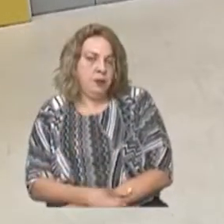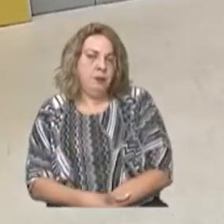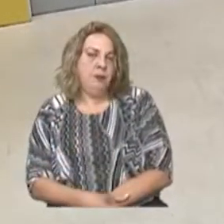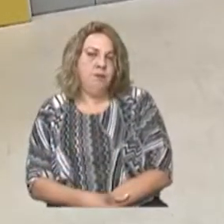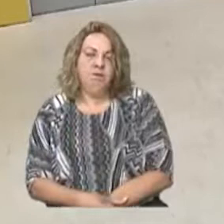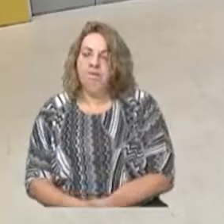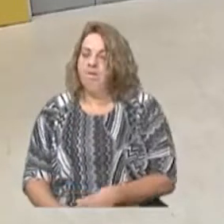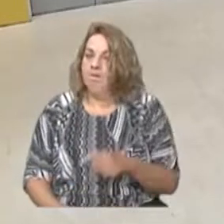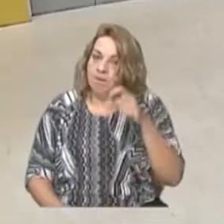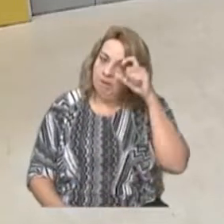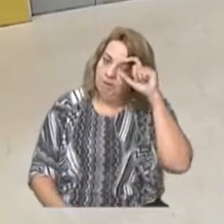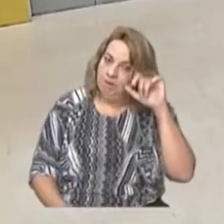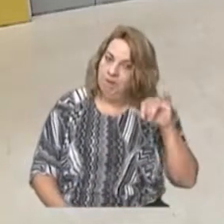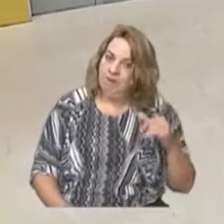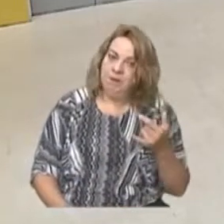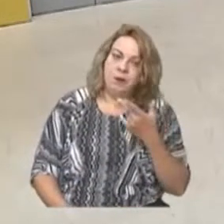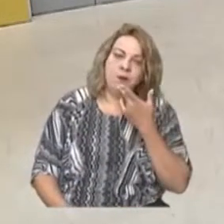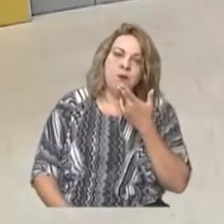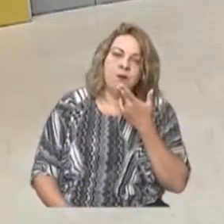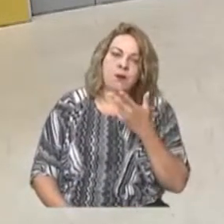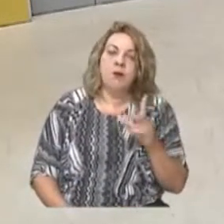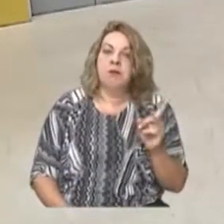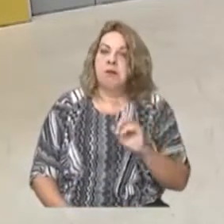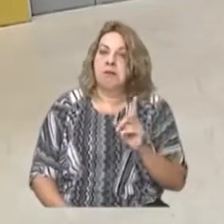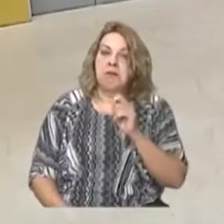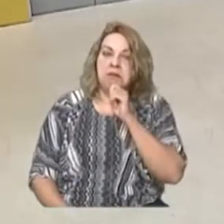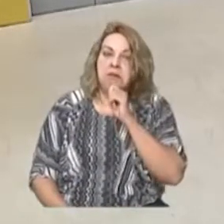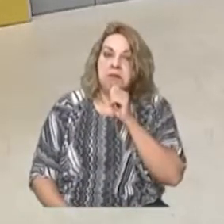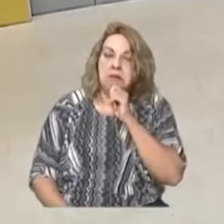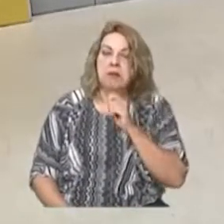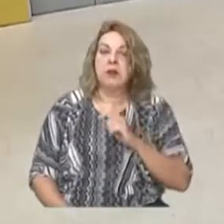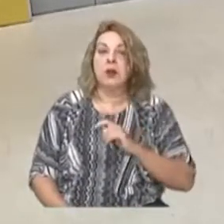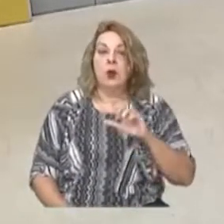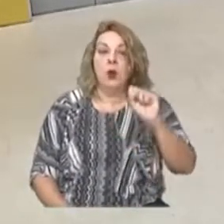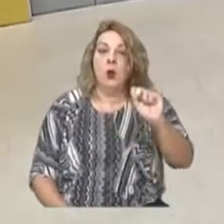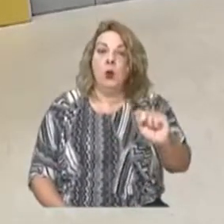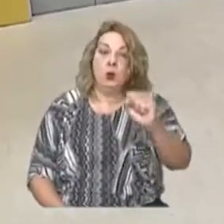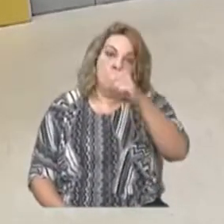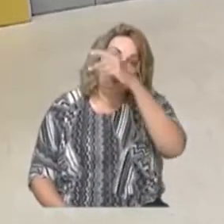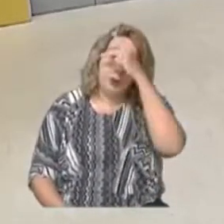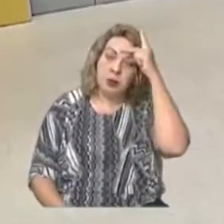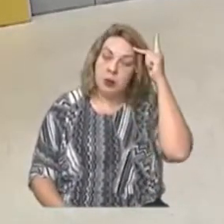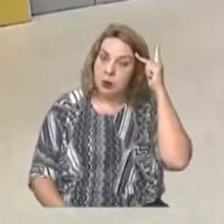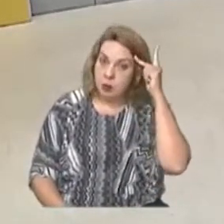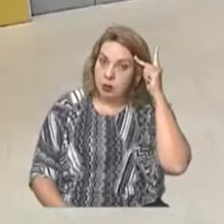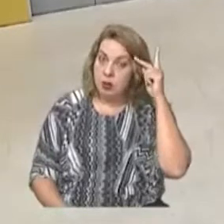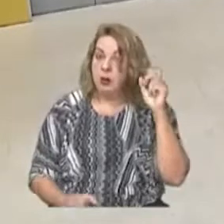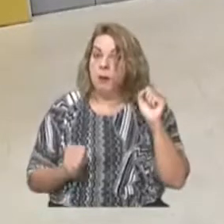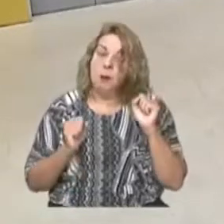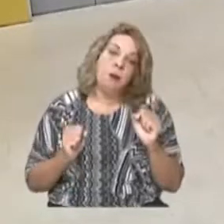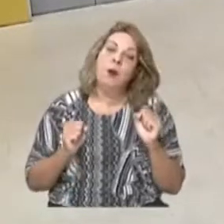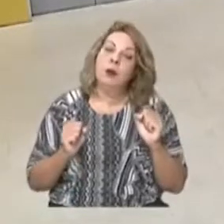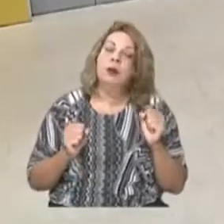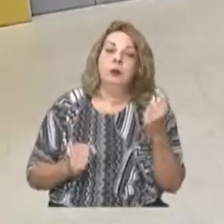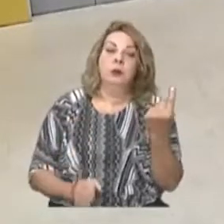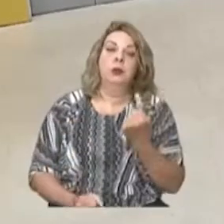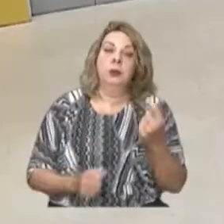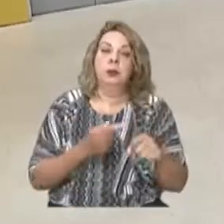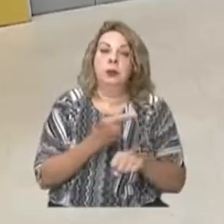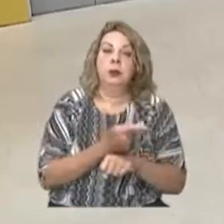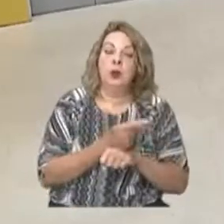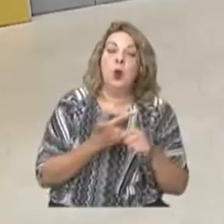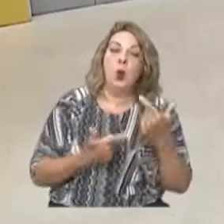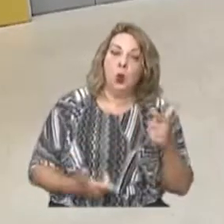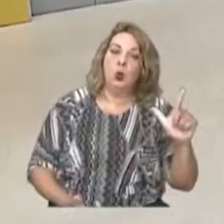46. Muita gente chegando, mas não foi definido não, tá? Já são 8 títulos com possibilidades de levar o primeiro prêmio. Chama mais